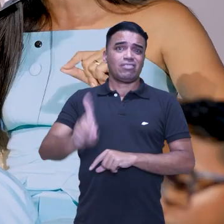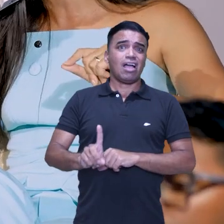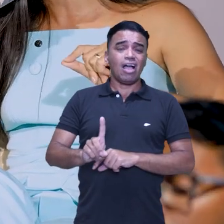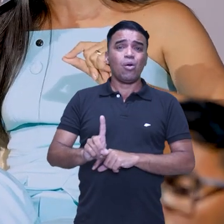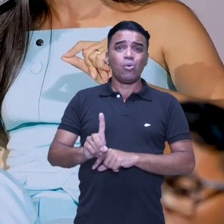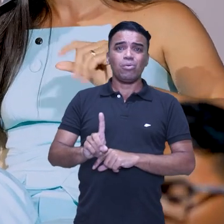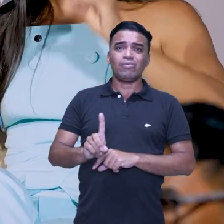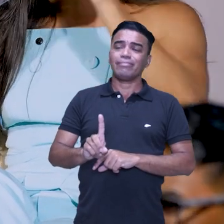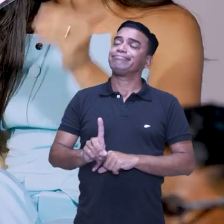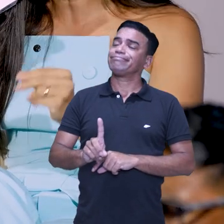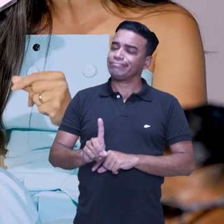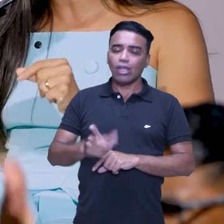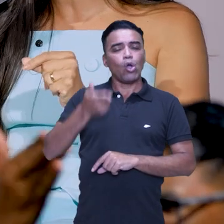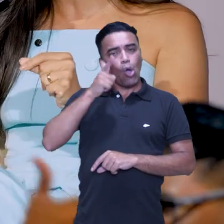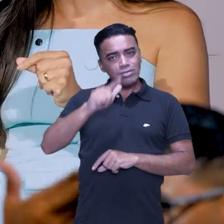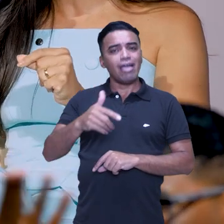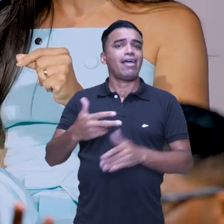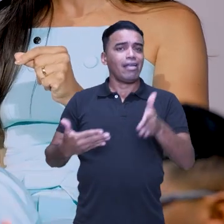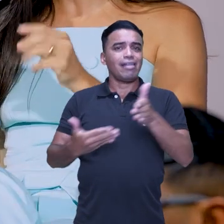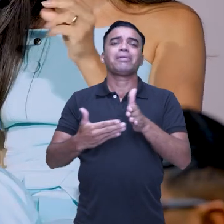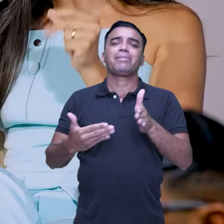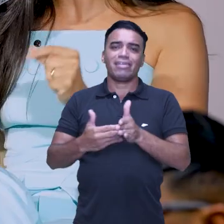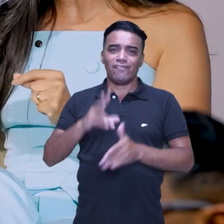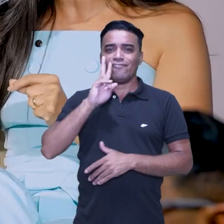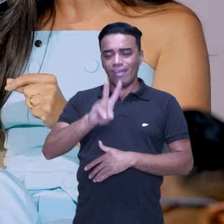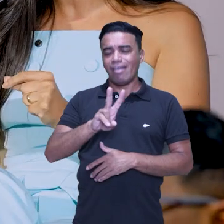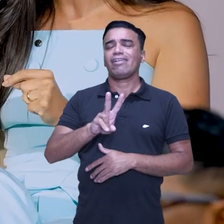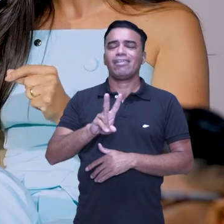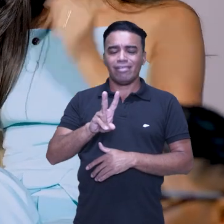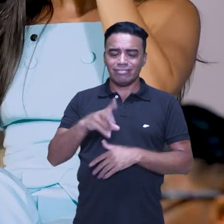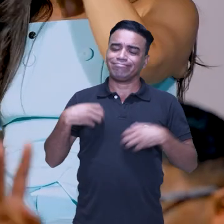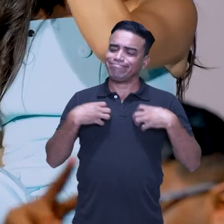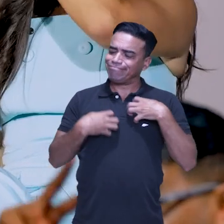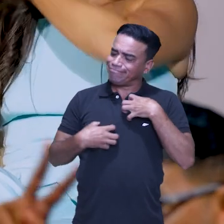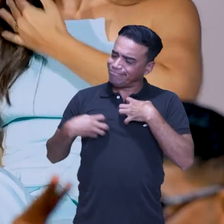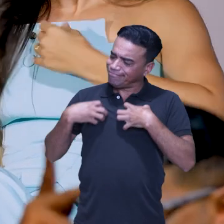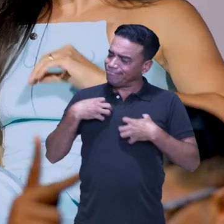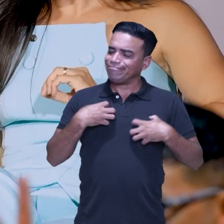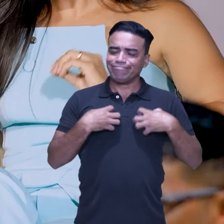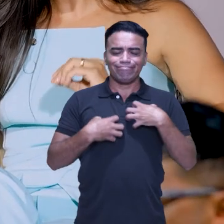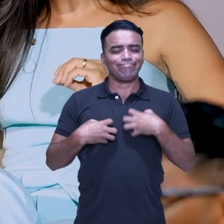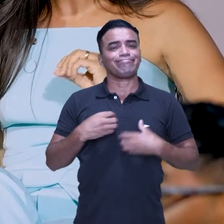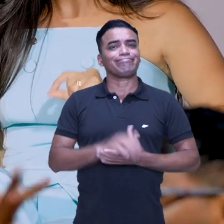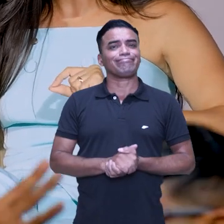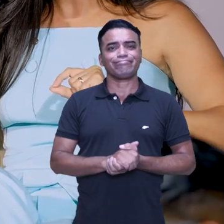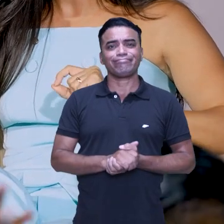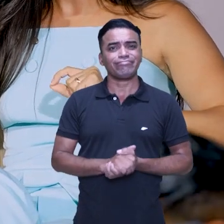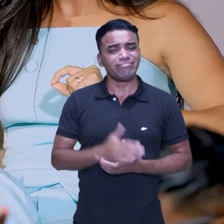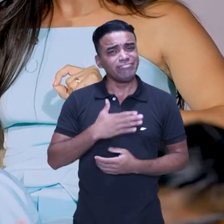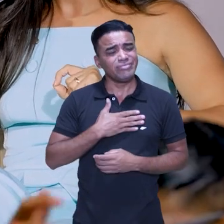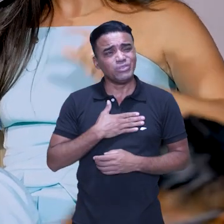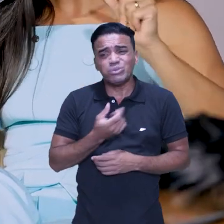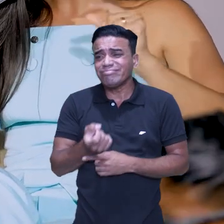muros visíveis, são palpáveis e são doloridos. Me causa